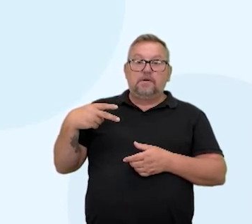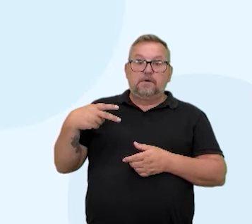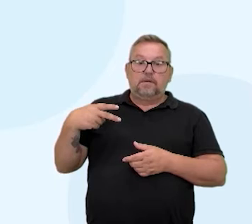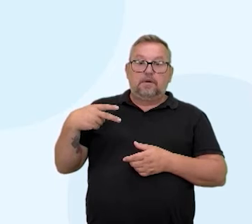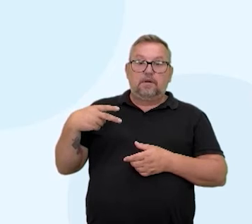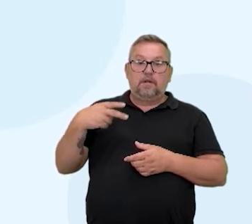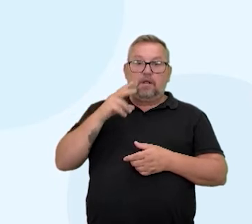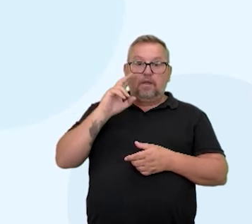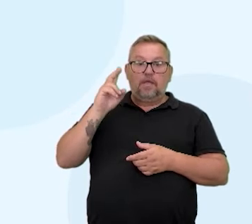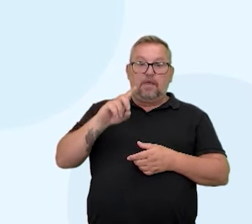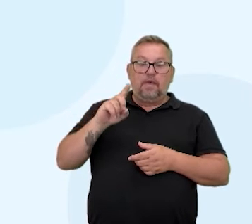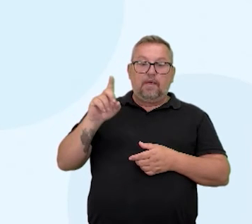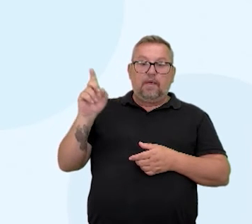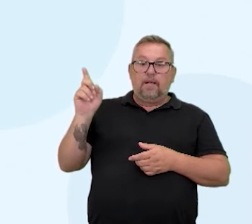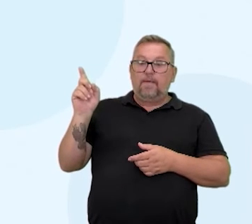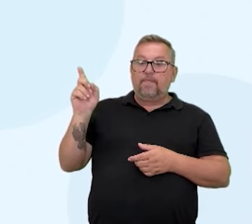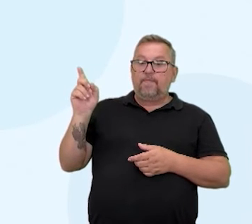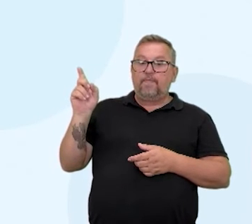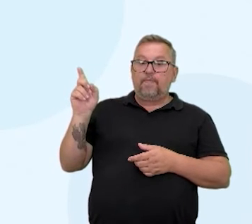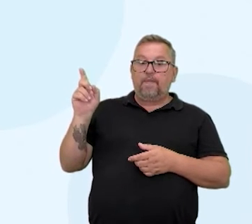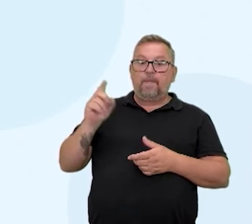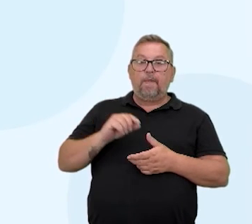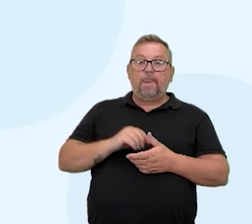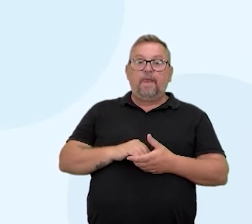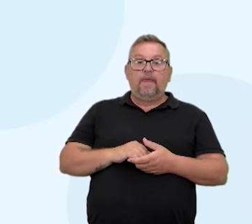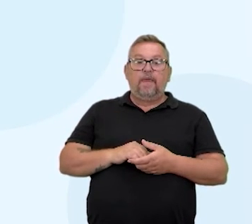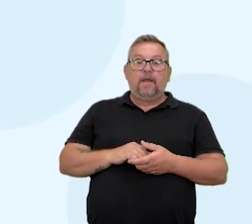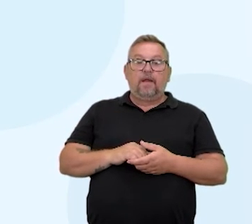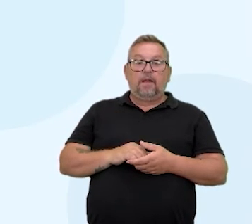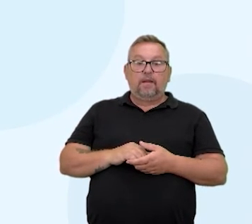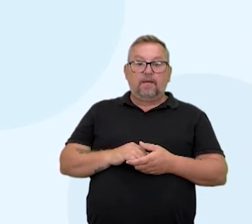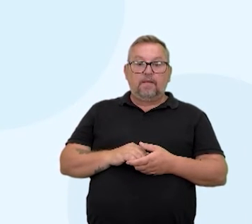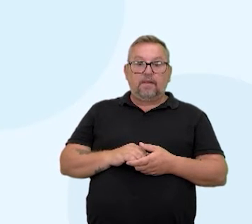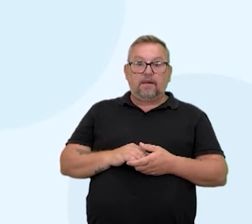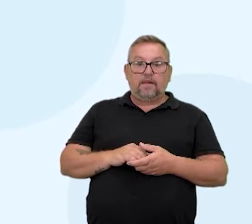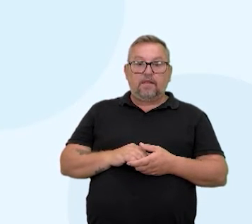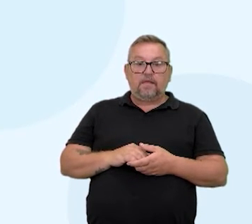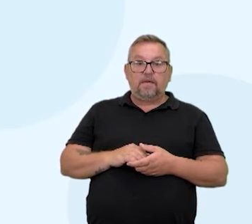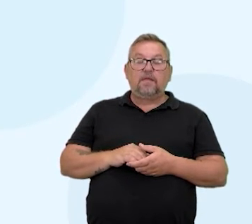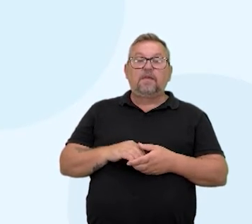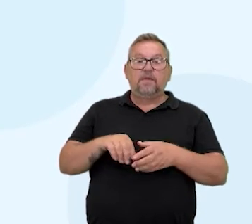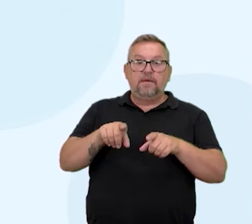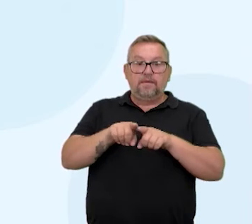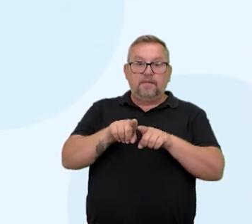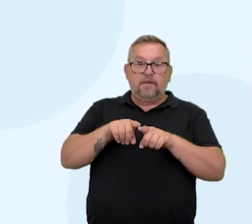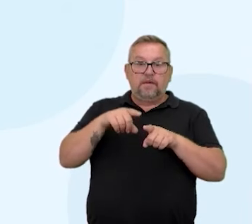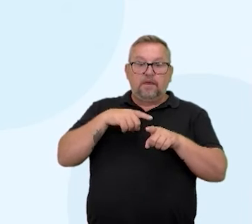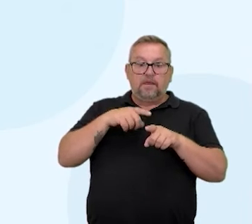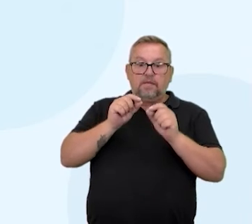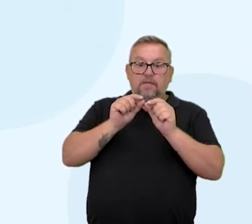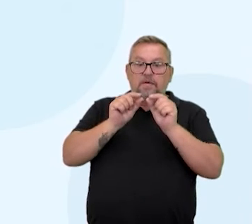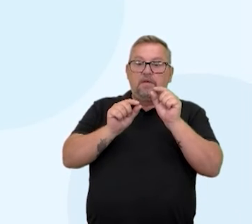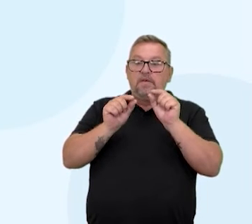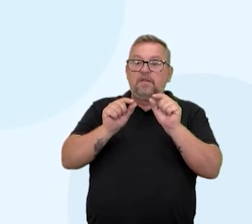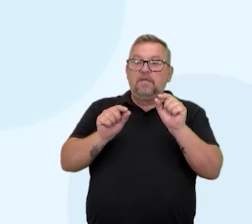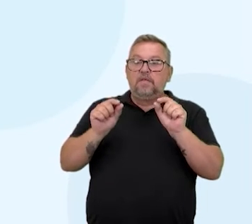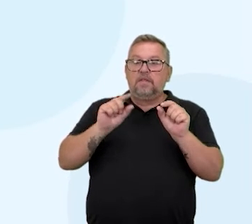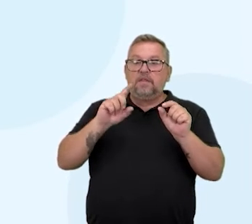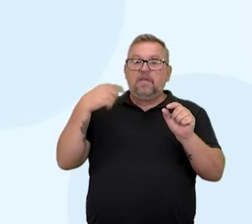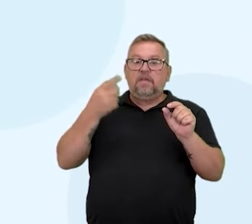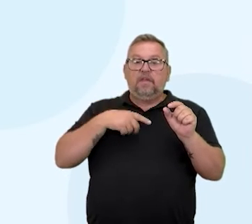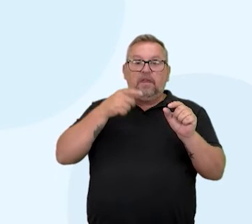a próxima tela, tá lá a concentração de dióxido de carbono atmosférico, tá lá, né, em partículas, né, e nós